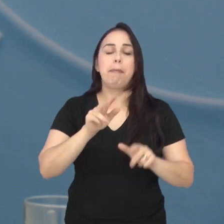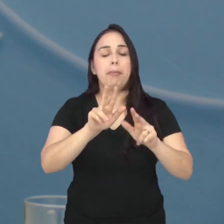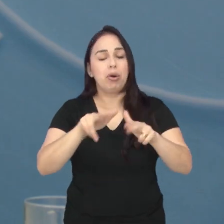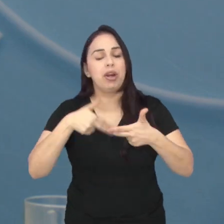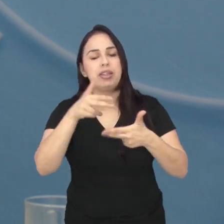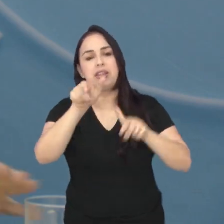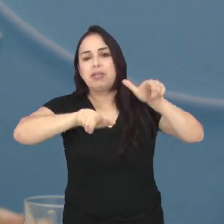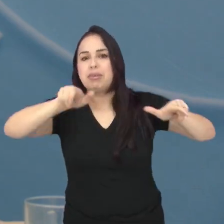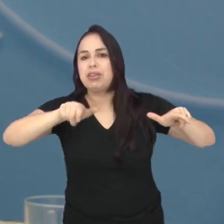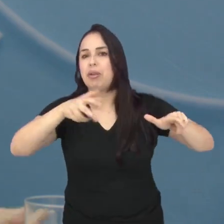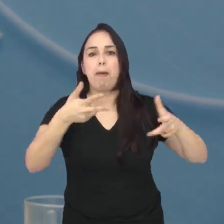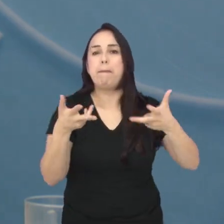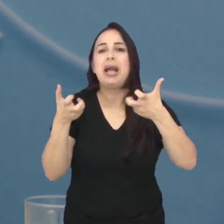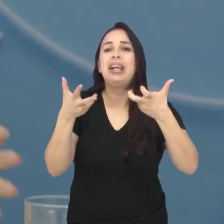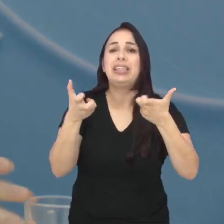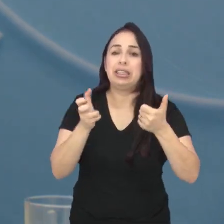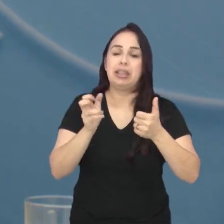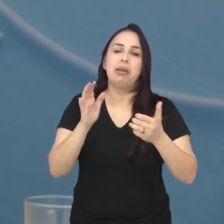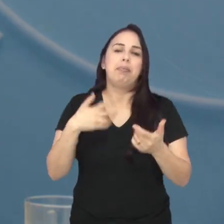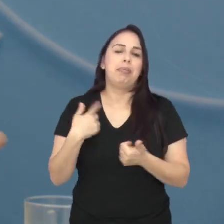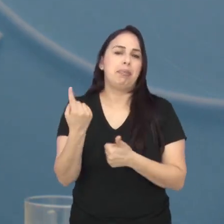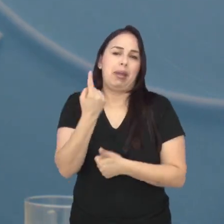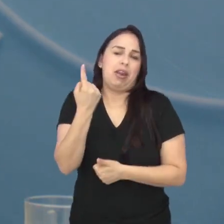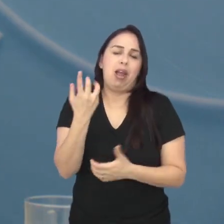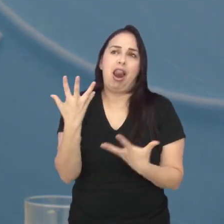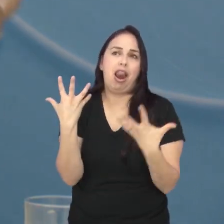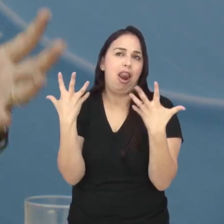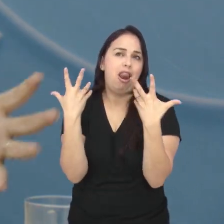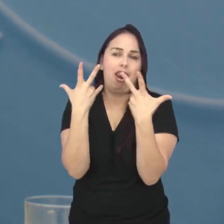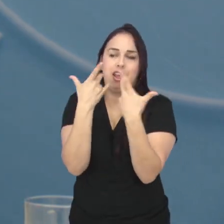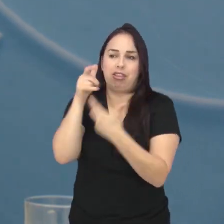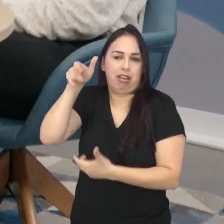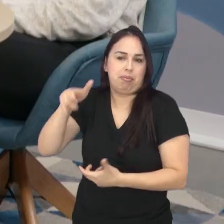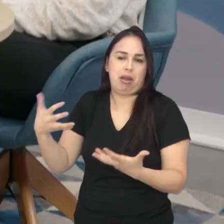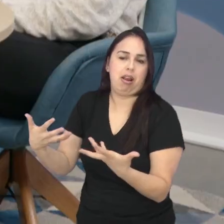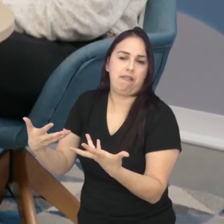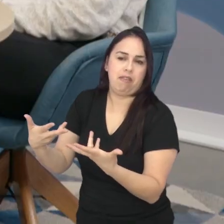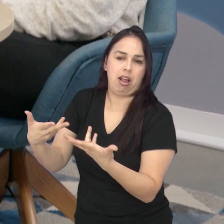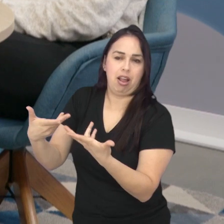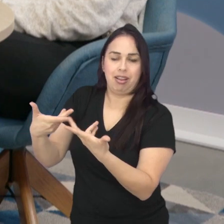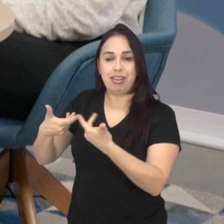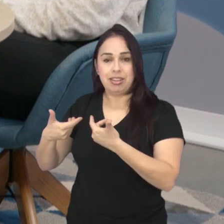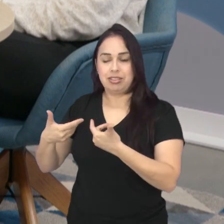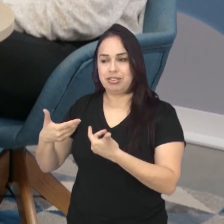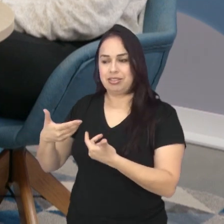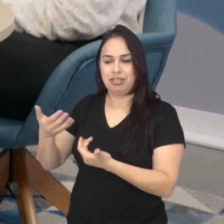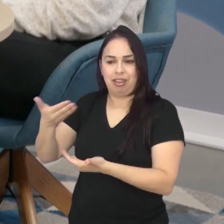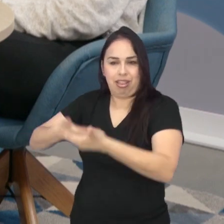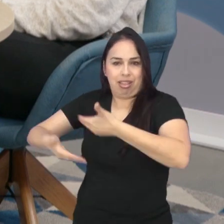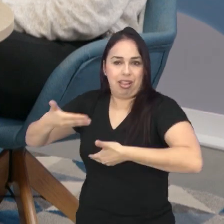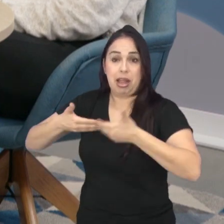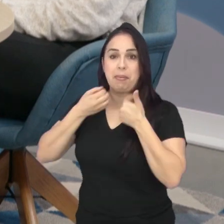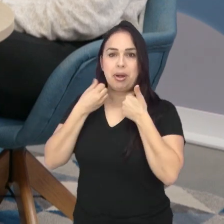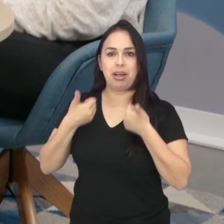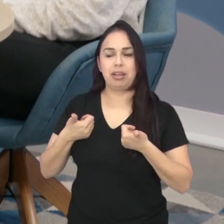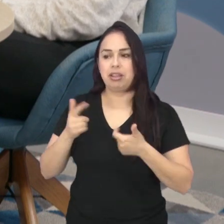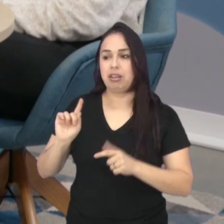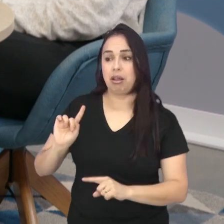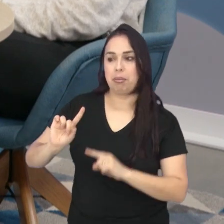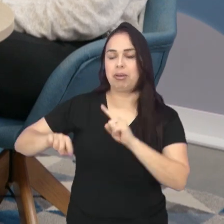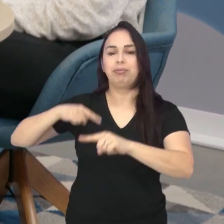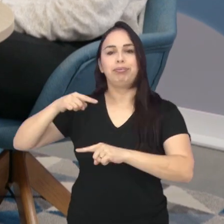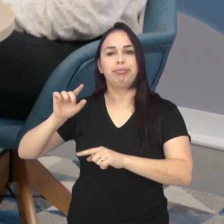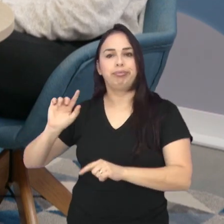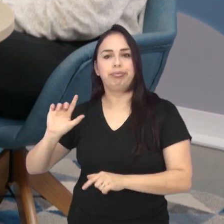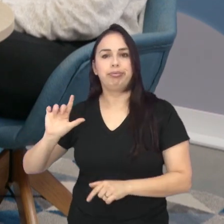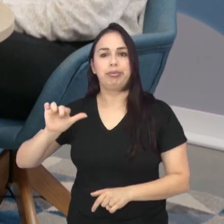de abuso. Porque no começo é tudo lindo, é tudo maravilhoso, a pessoa é incrível e ela te faz sentir incrível. E aos poucos isso vai